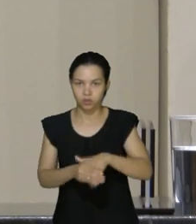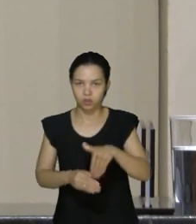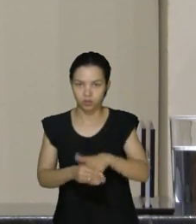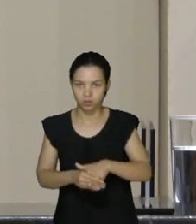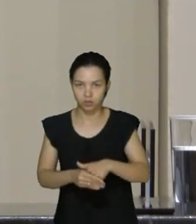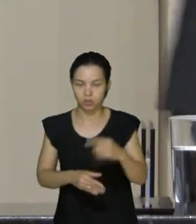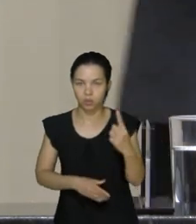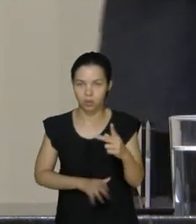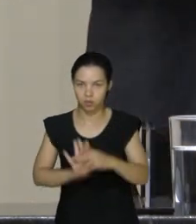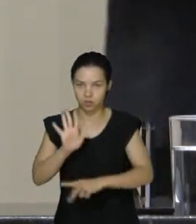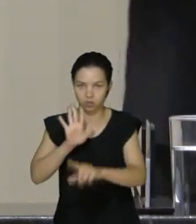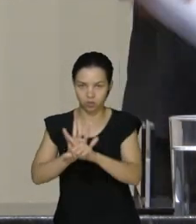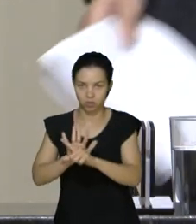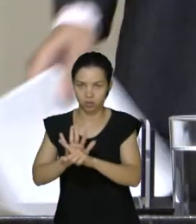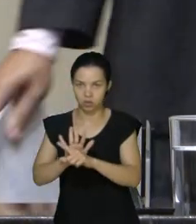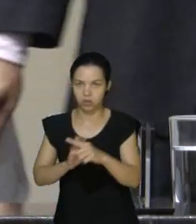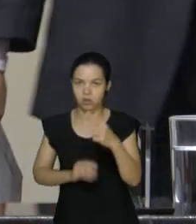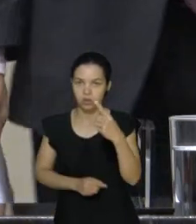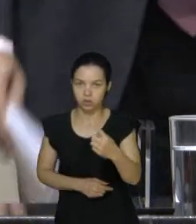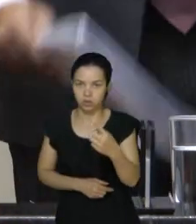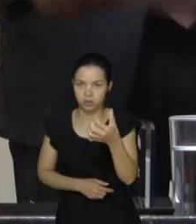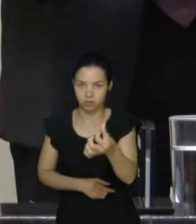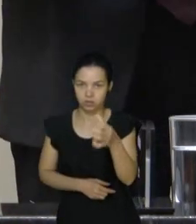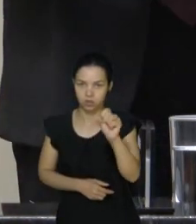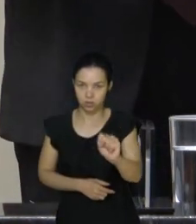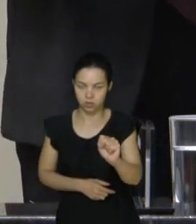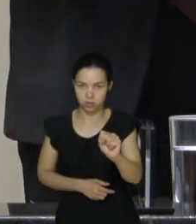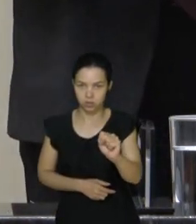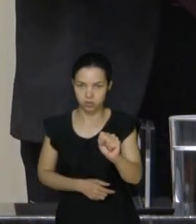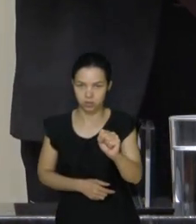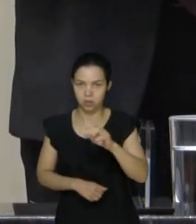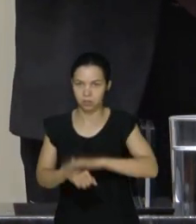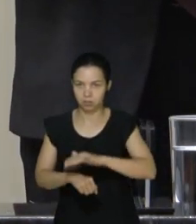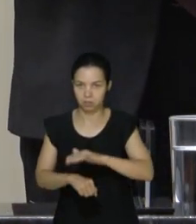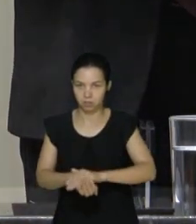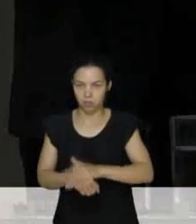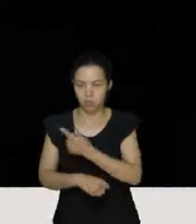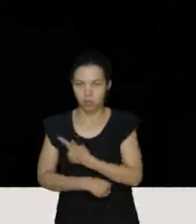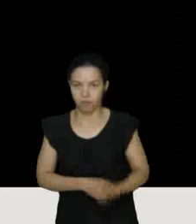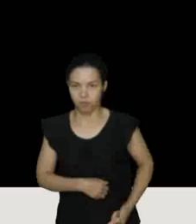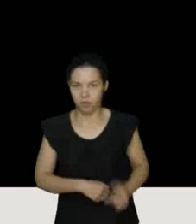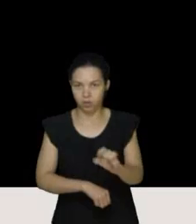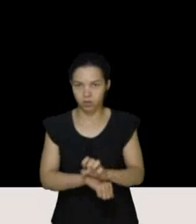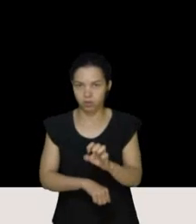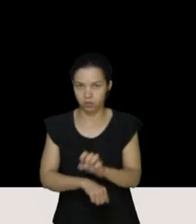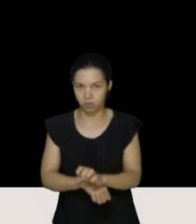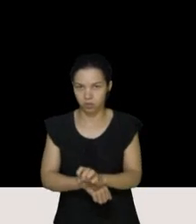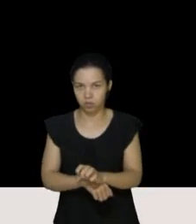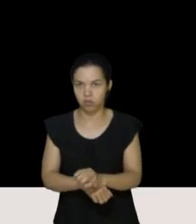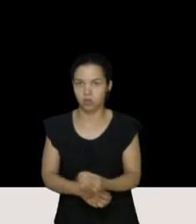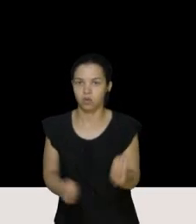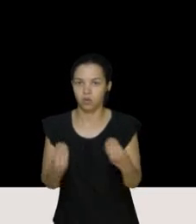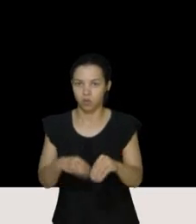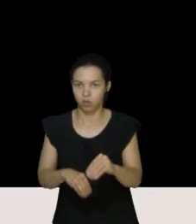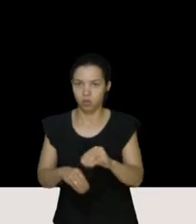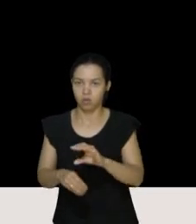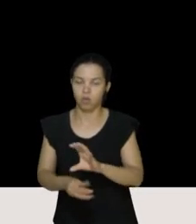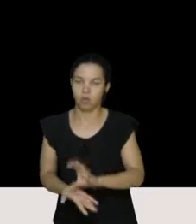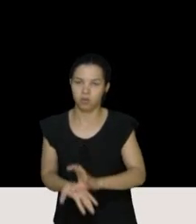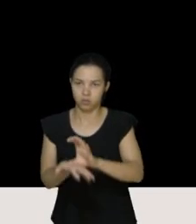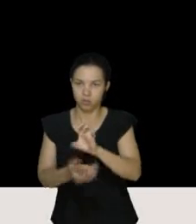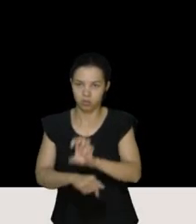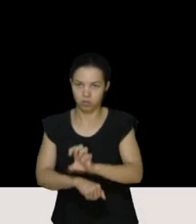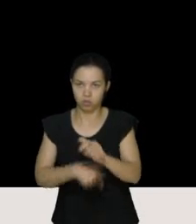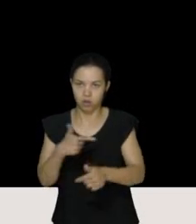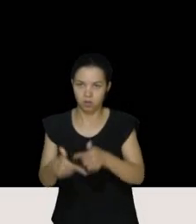único, projeto de lei número 168, de autoria do Governo do Estado, que institui o Conselho Estadual do Trabalho, Emprego e Renda,